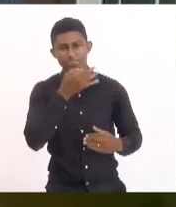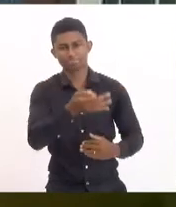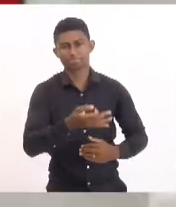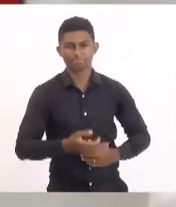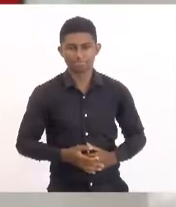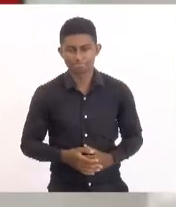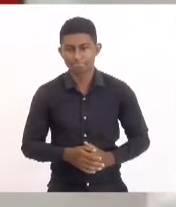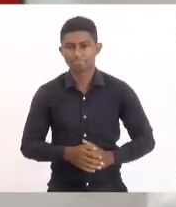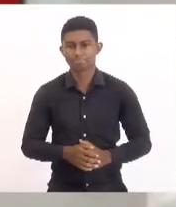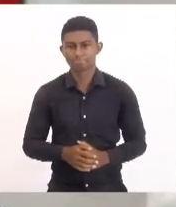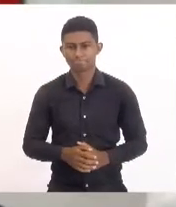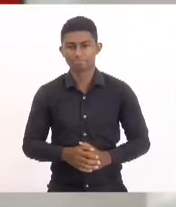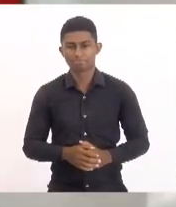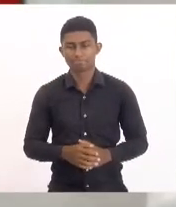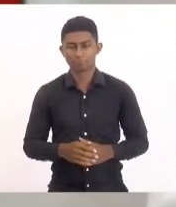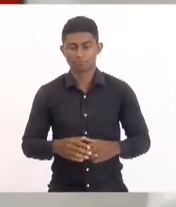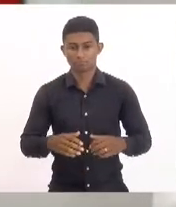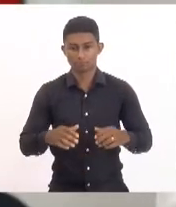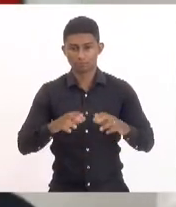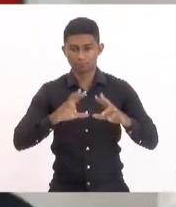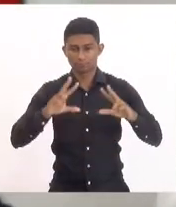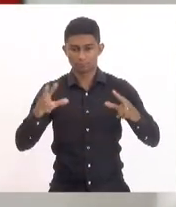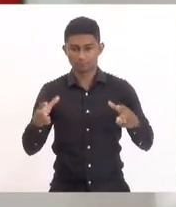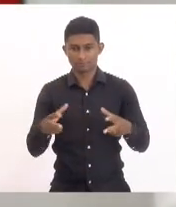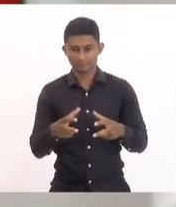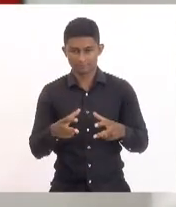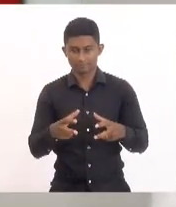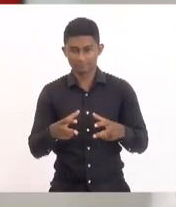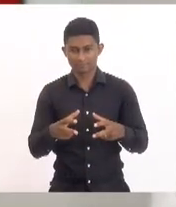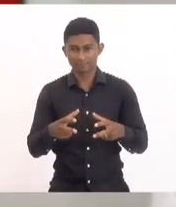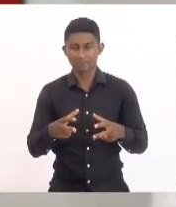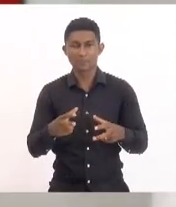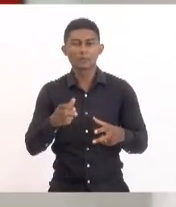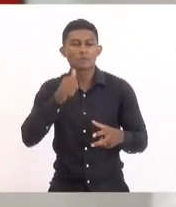Se quiser. Pela Comissão de Defesa do Direito da Mulher,